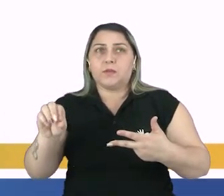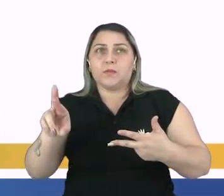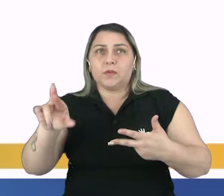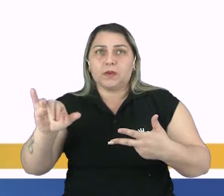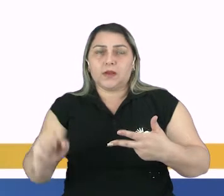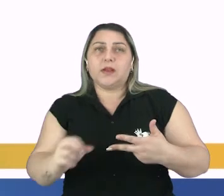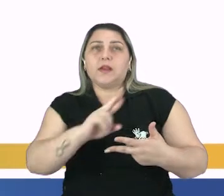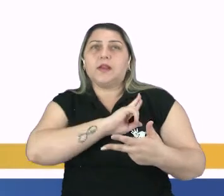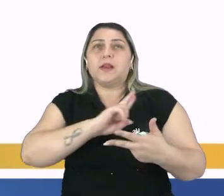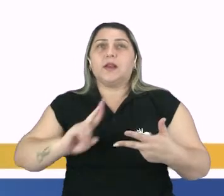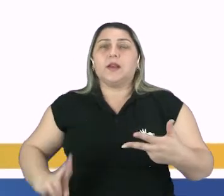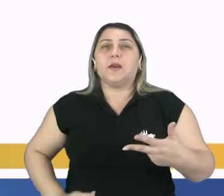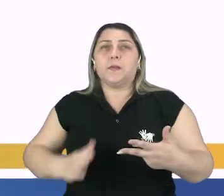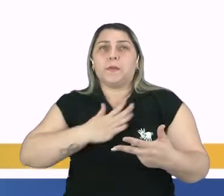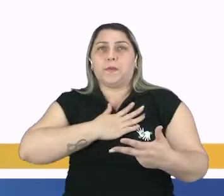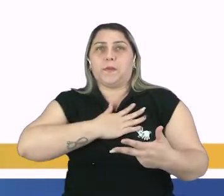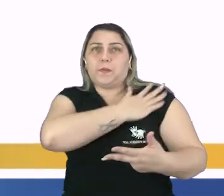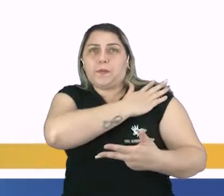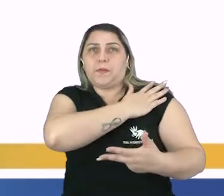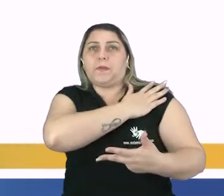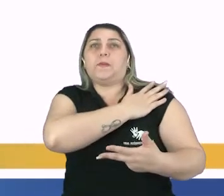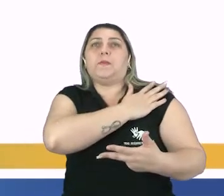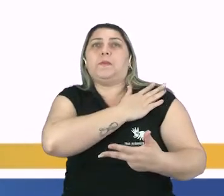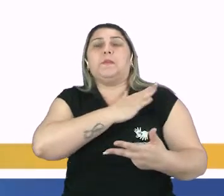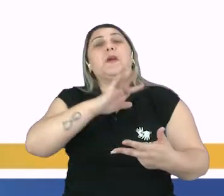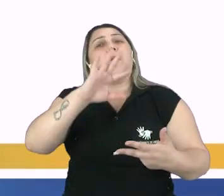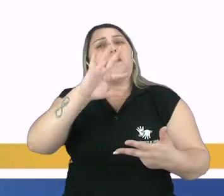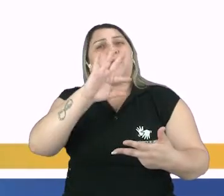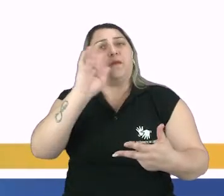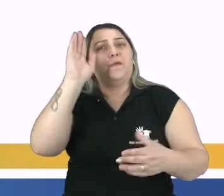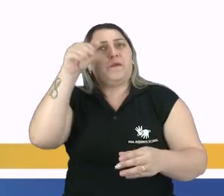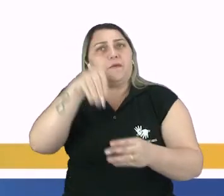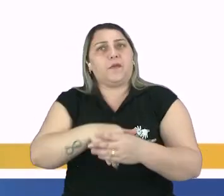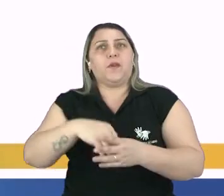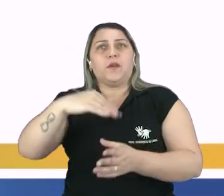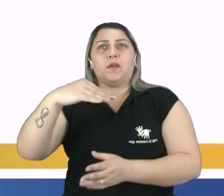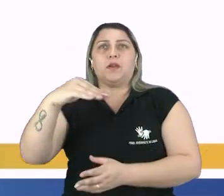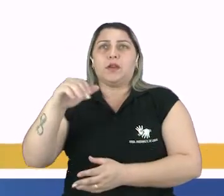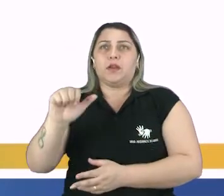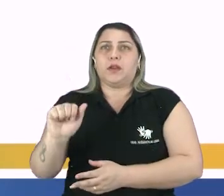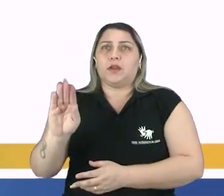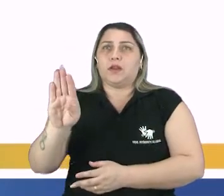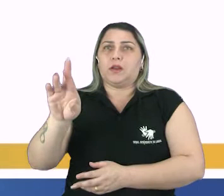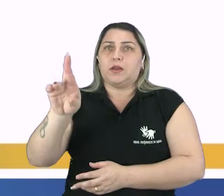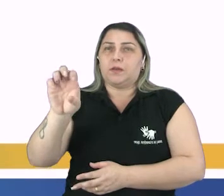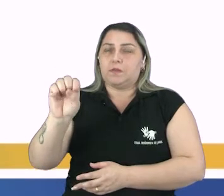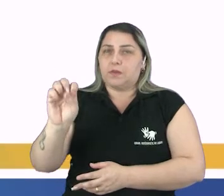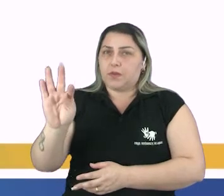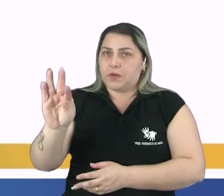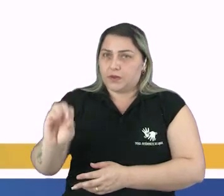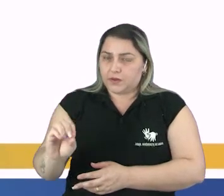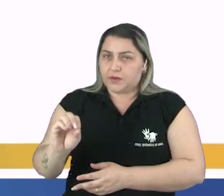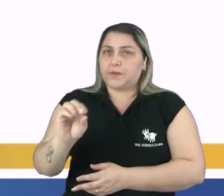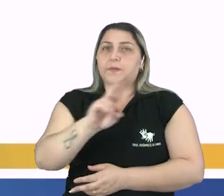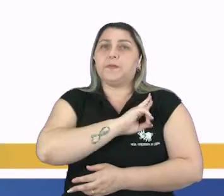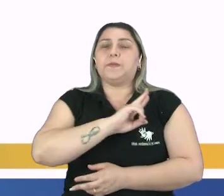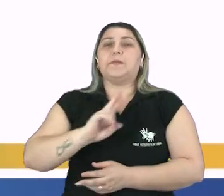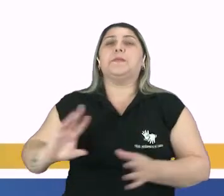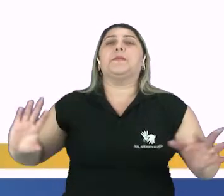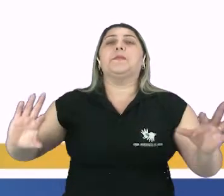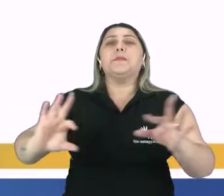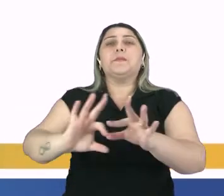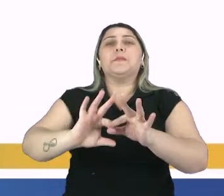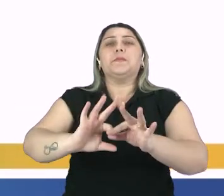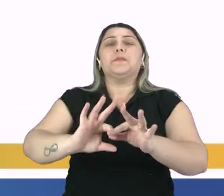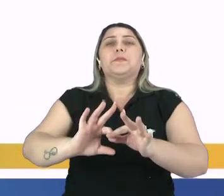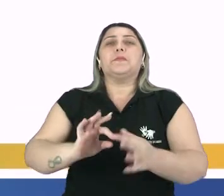e a República dos Coronéis, que ficou marcada pelo voto de cabresto, certo? Esse período da chamada República